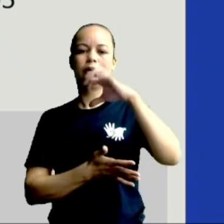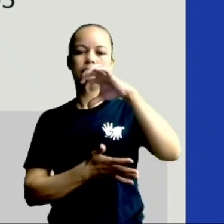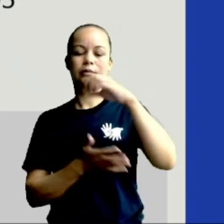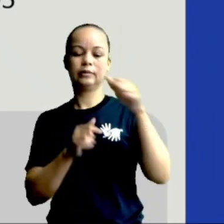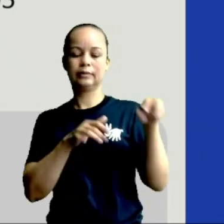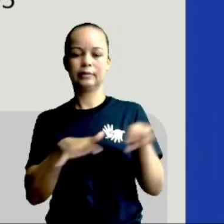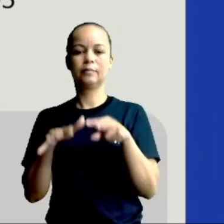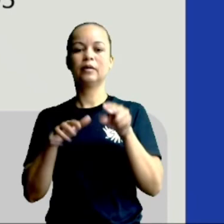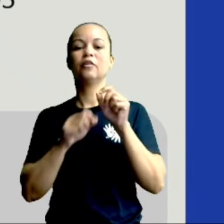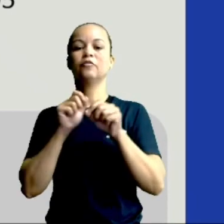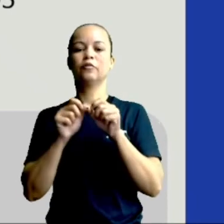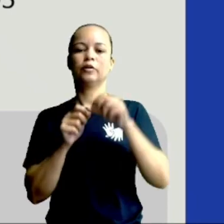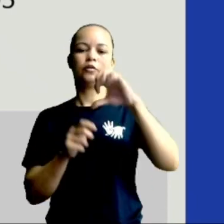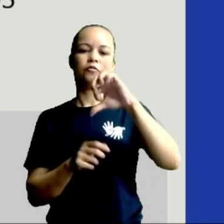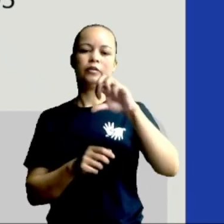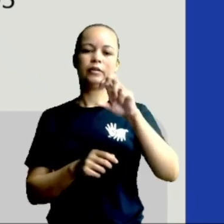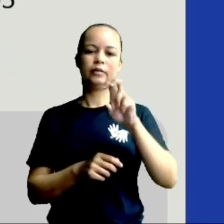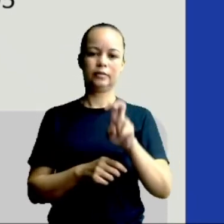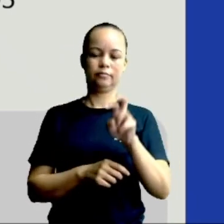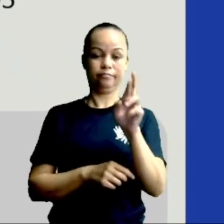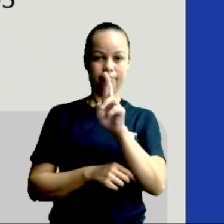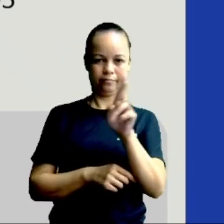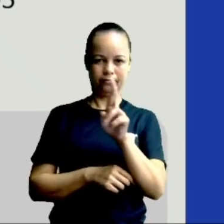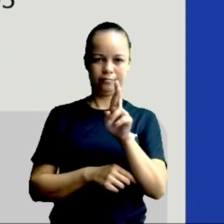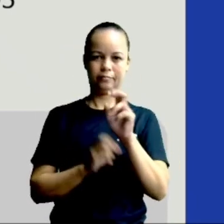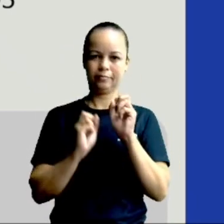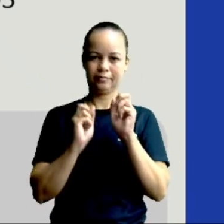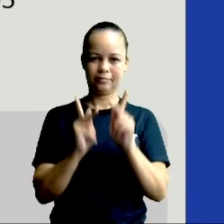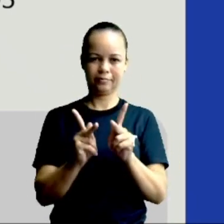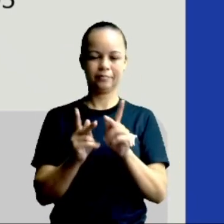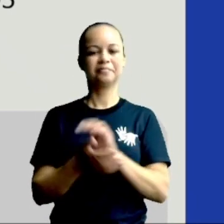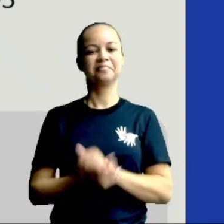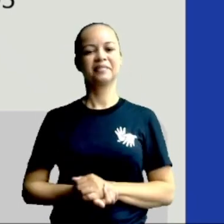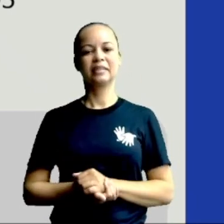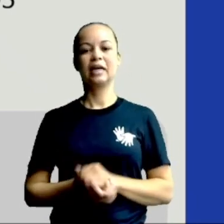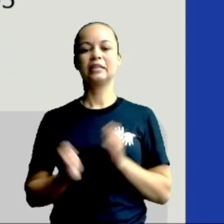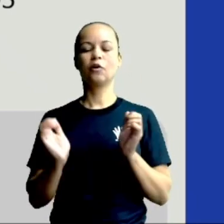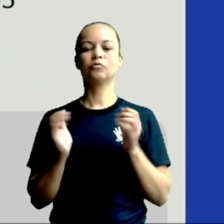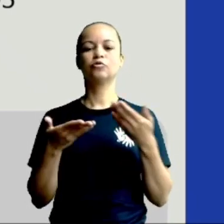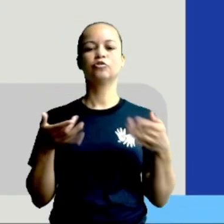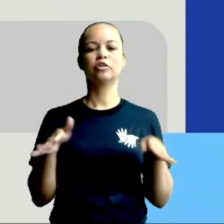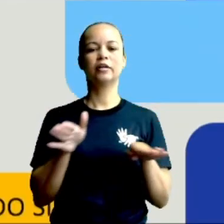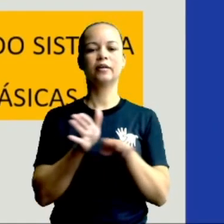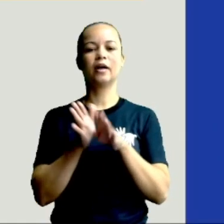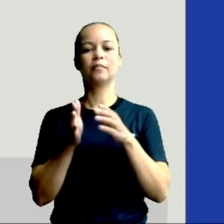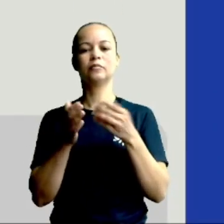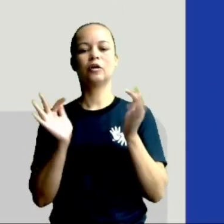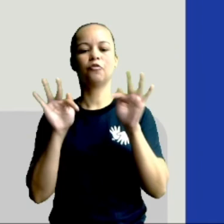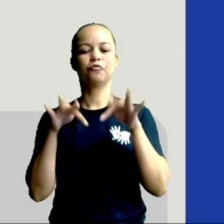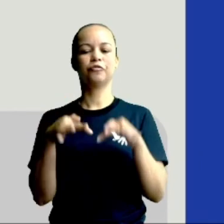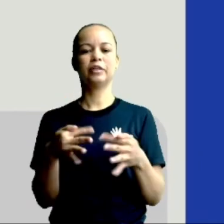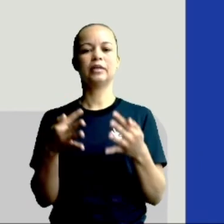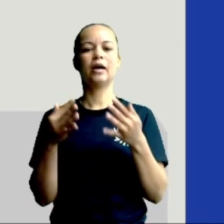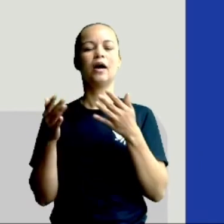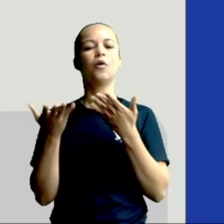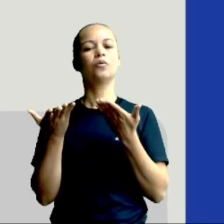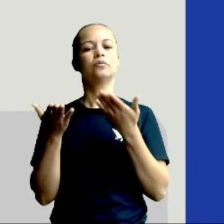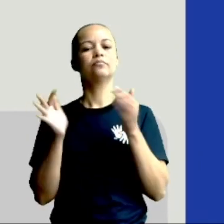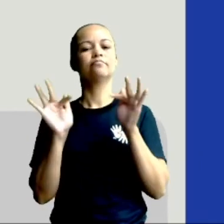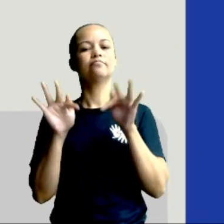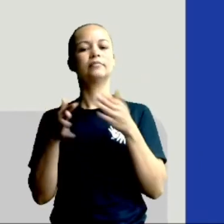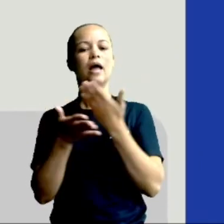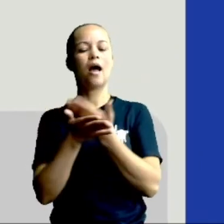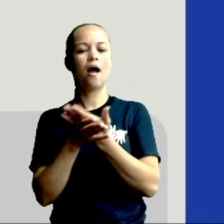R$95. Beleza? Tranquilinho? Então chegamos ao final da nossa aula. Então, muito